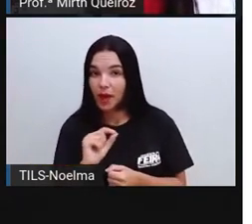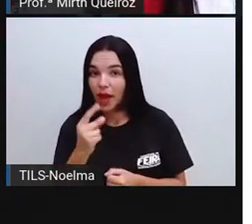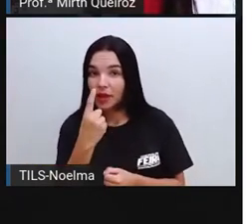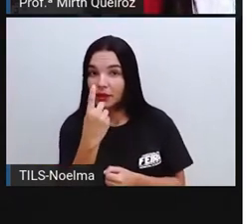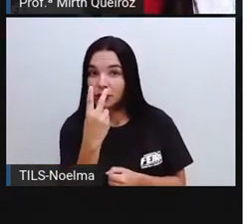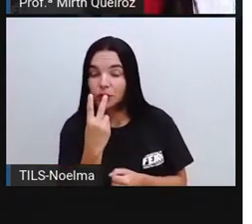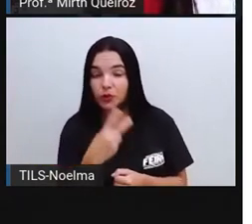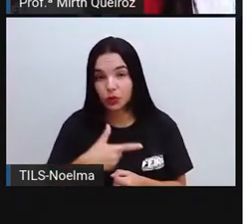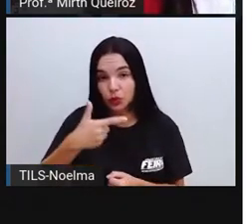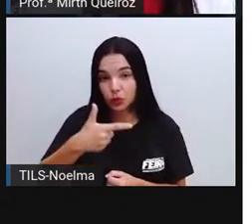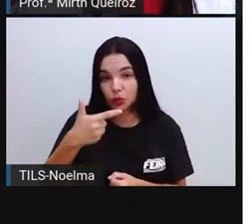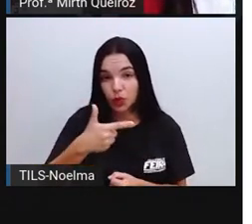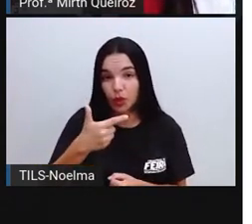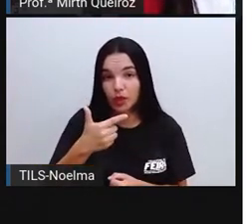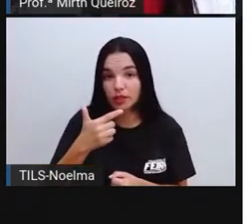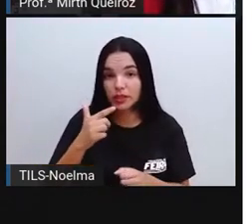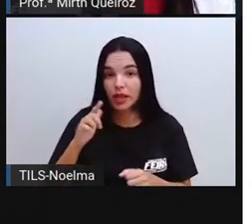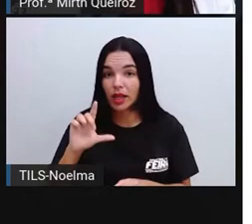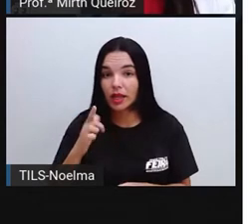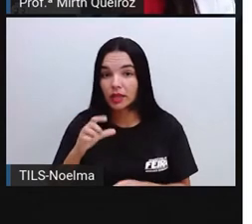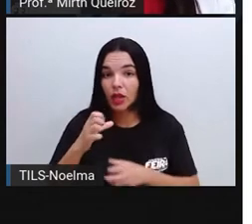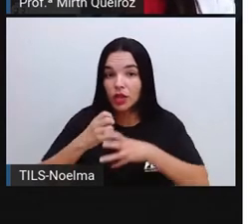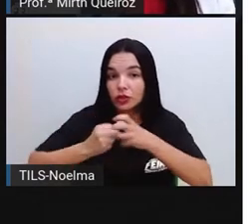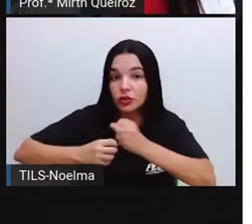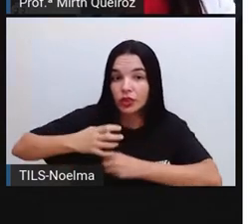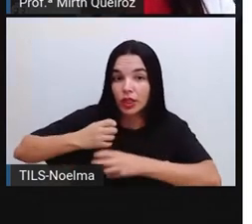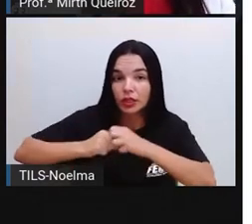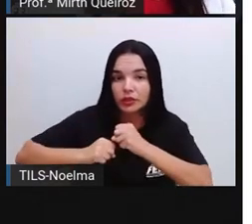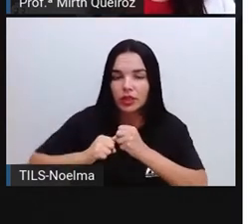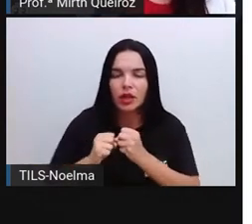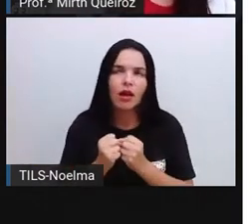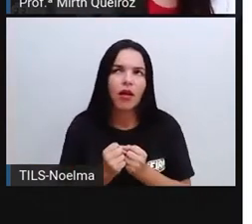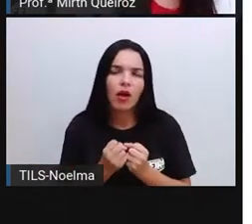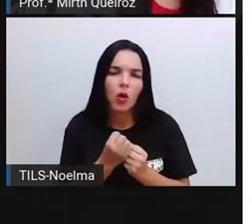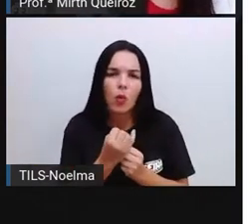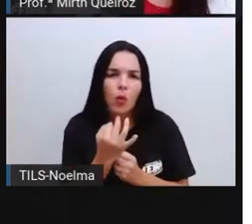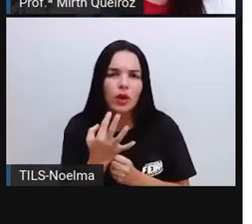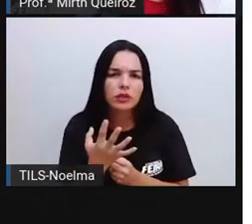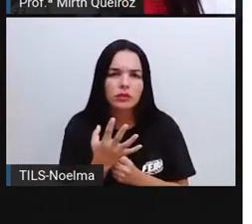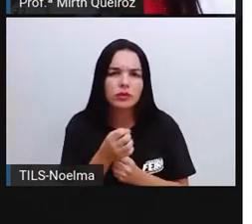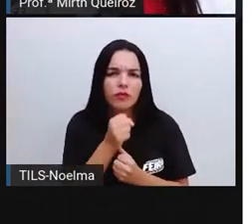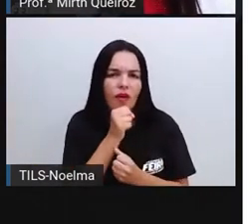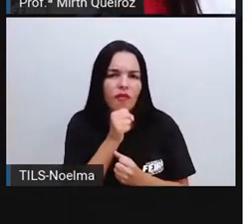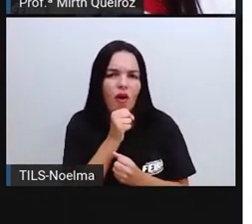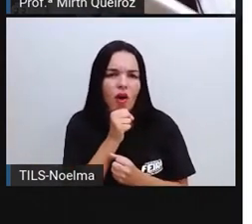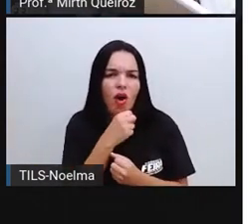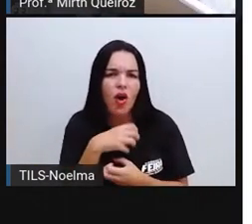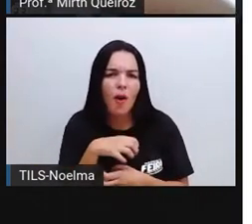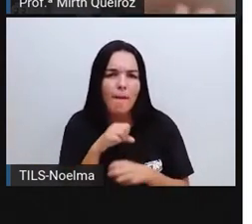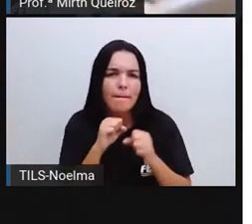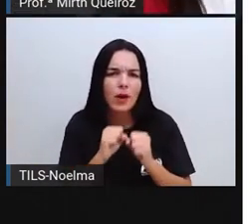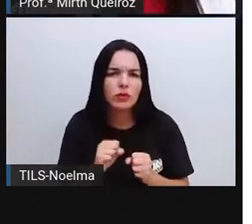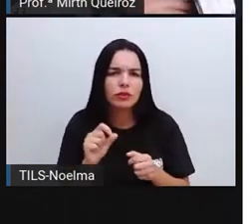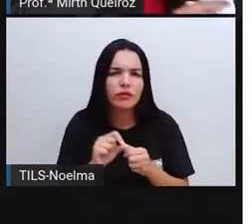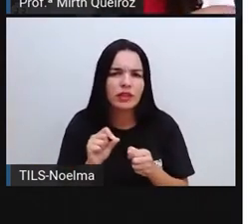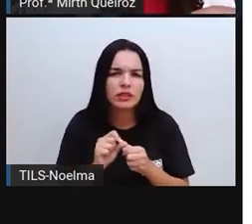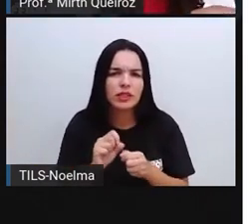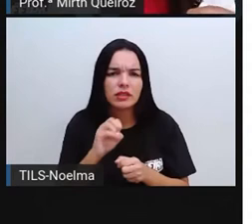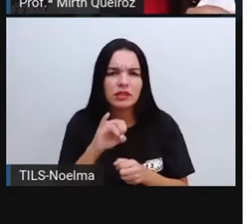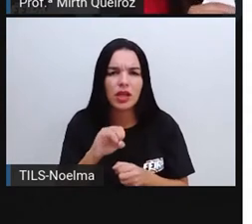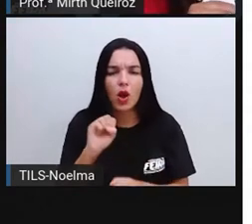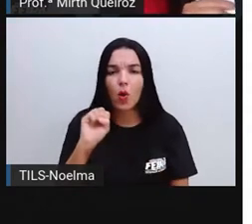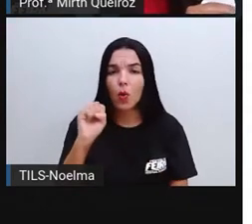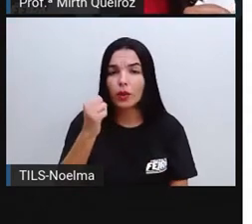litros de leite? Se ela faz um queijo com 2 litros, com 84 litros, basta a